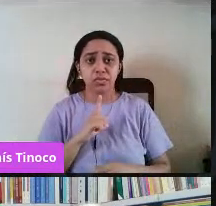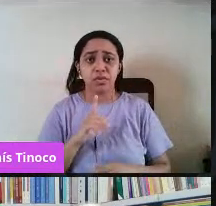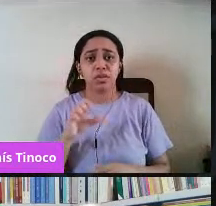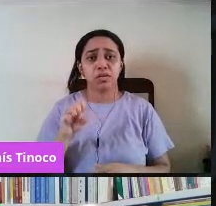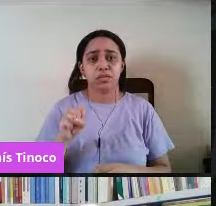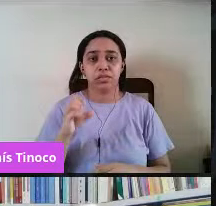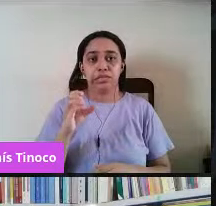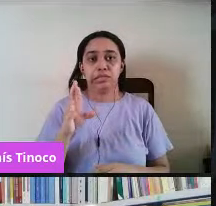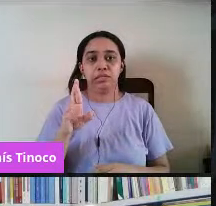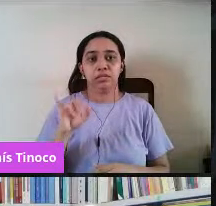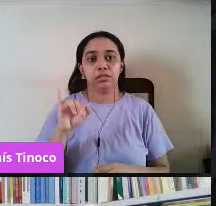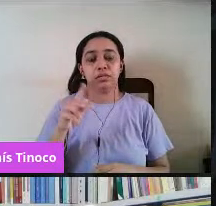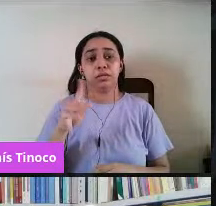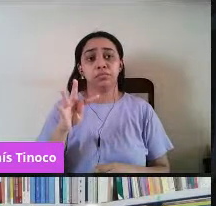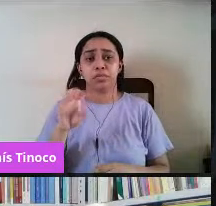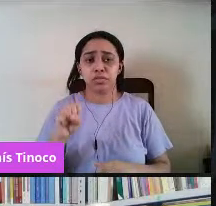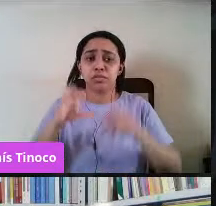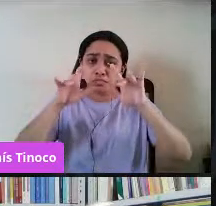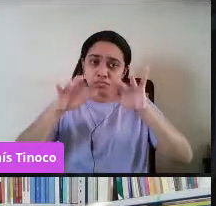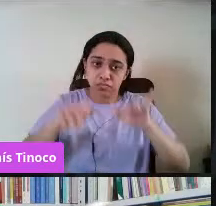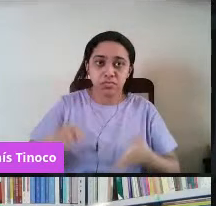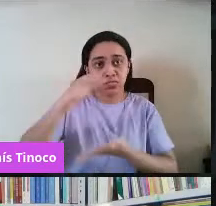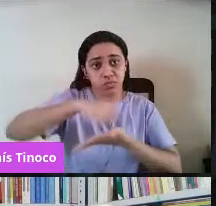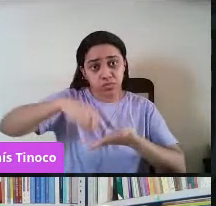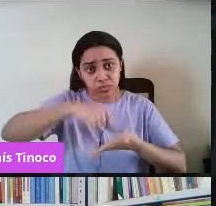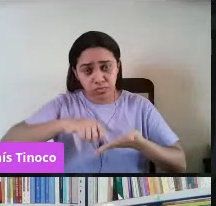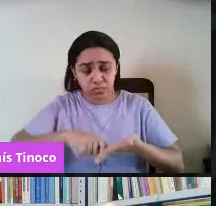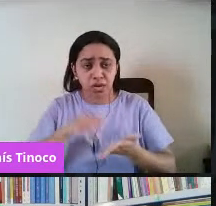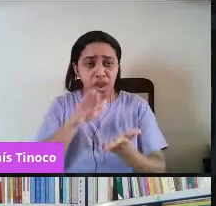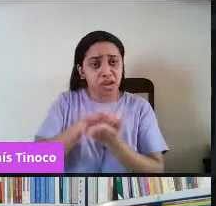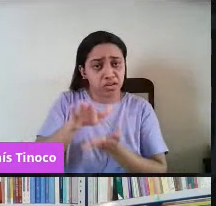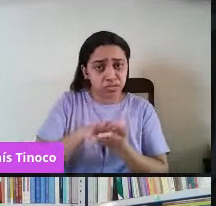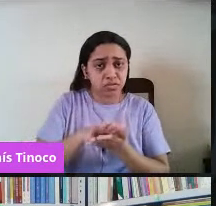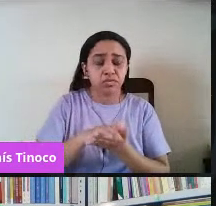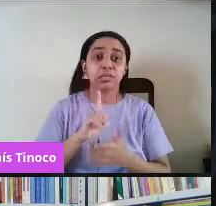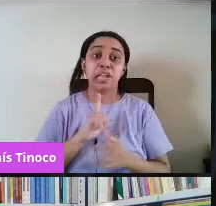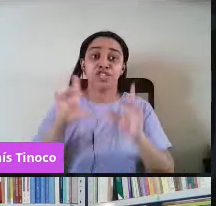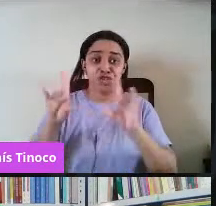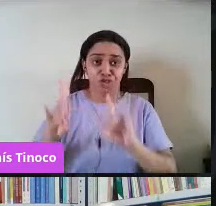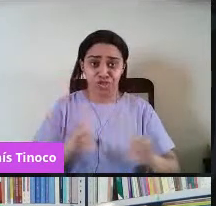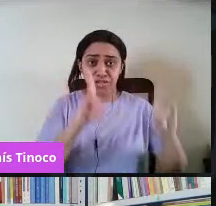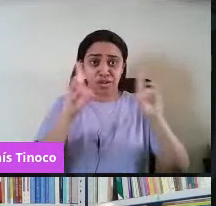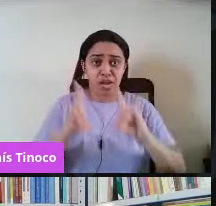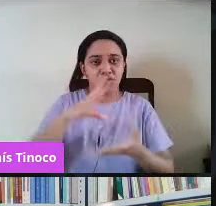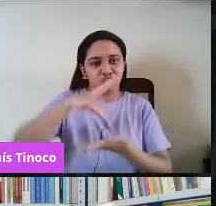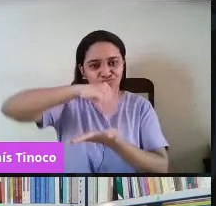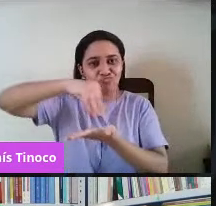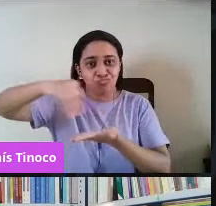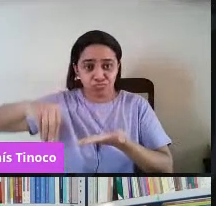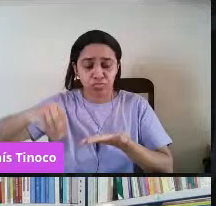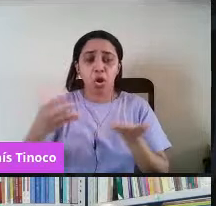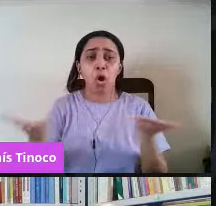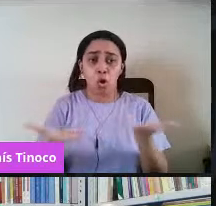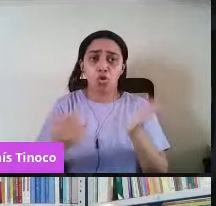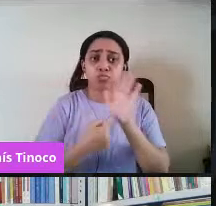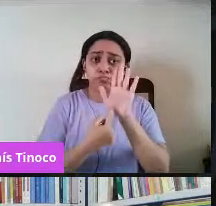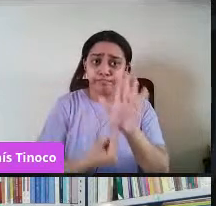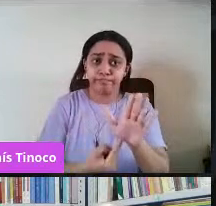ser manuscritos, impressos, editados. Temos os digitalizados, que hoje eu vou trabalhar com vocês, com